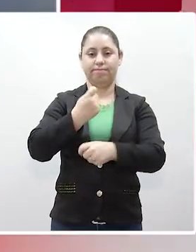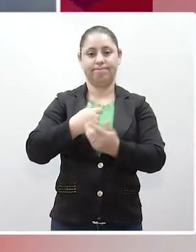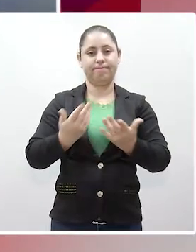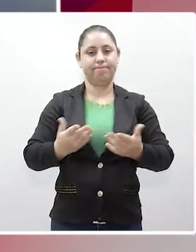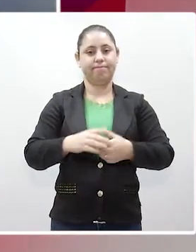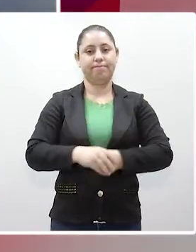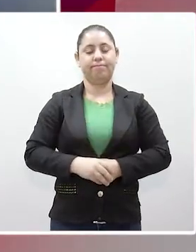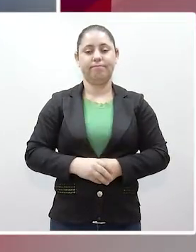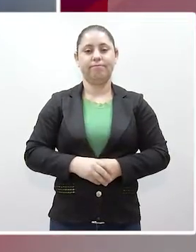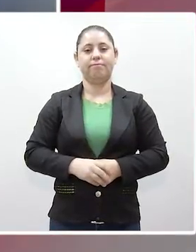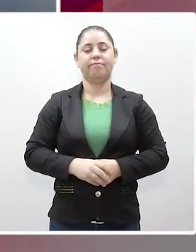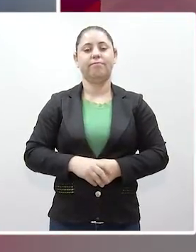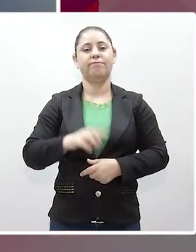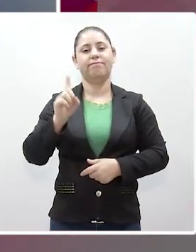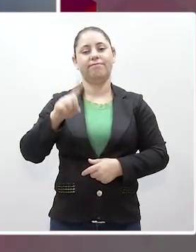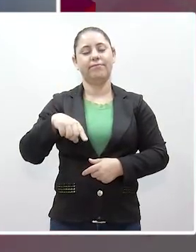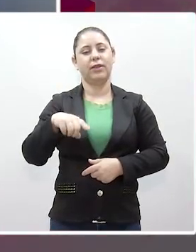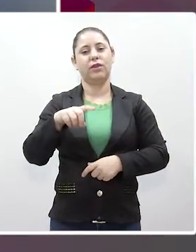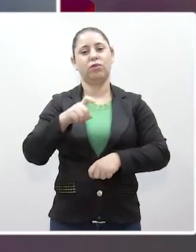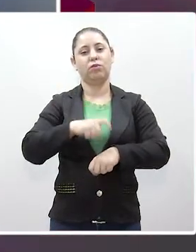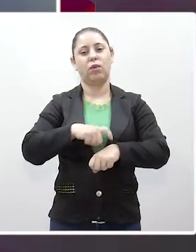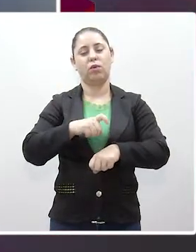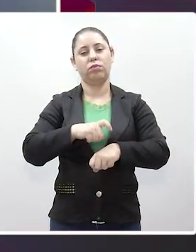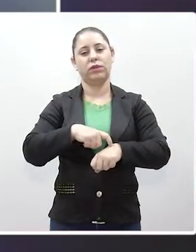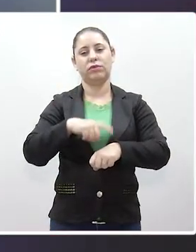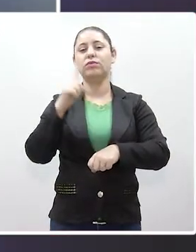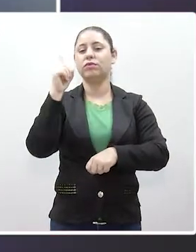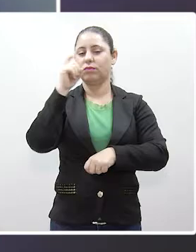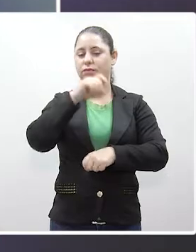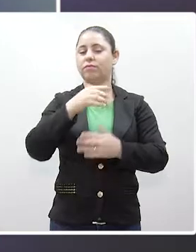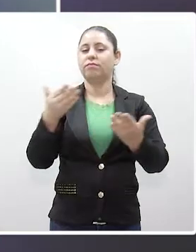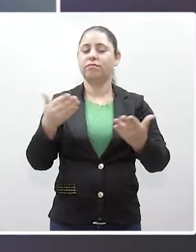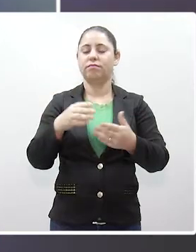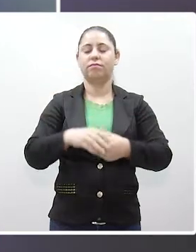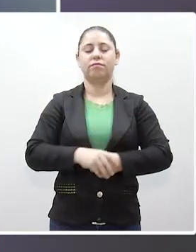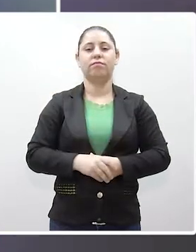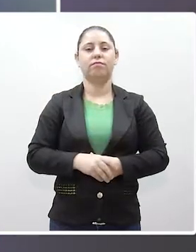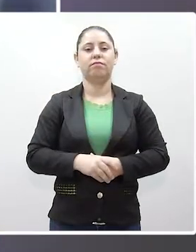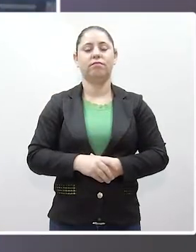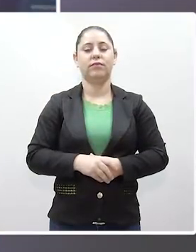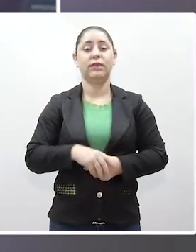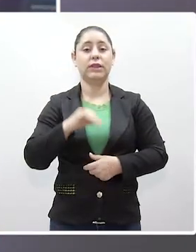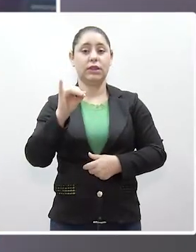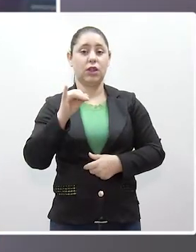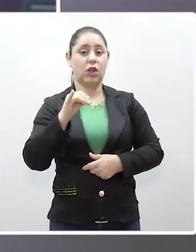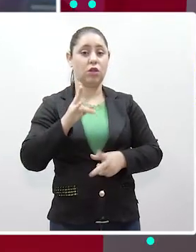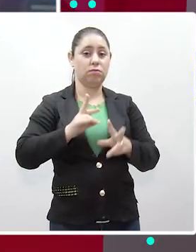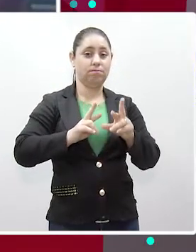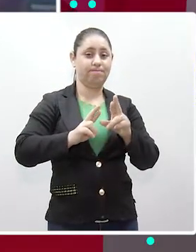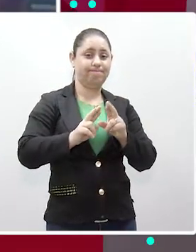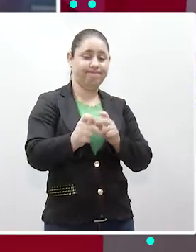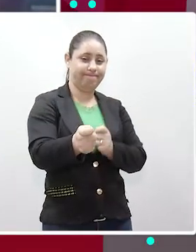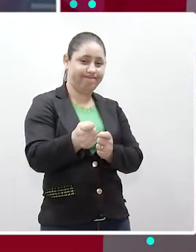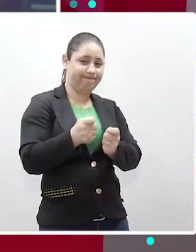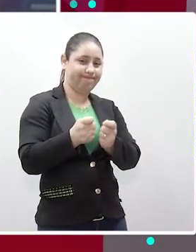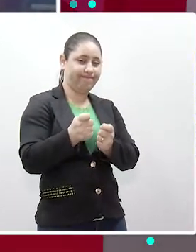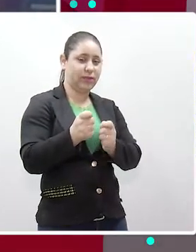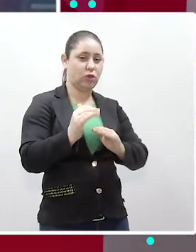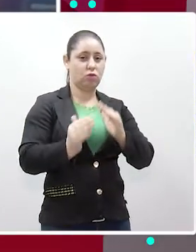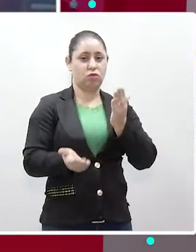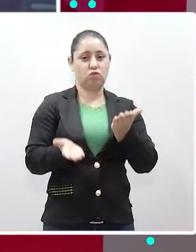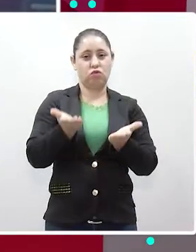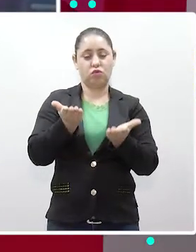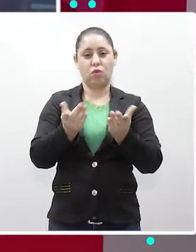econômica. Então, é uma situação muito delicada nesse momento. Com certeza, se a gente controlasse as